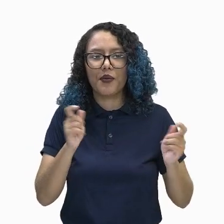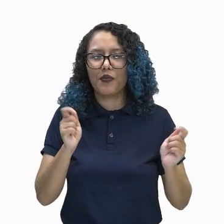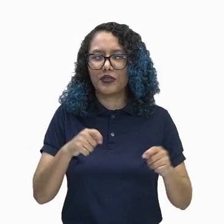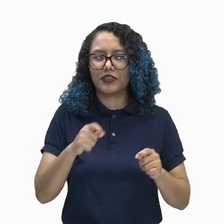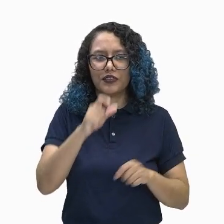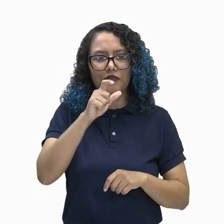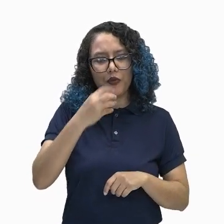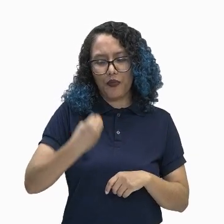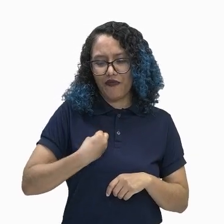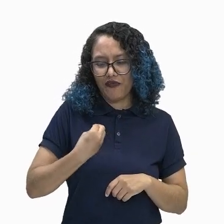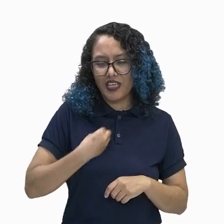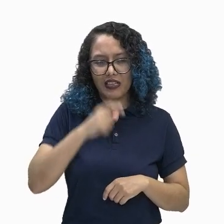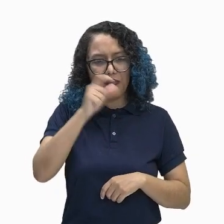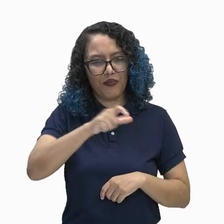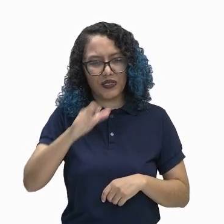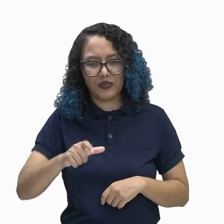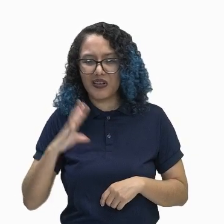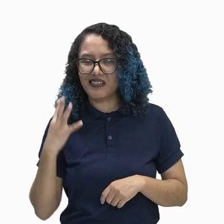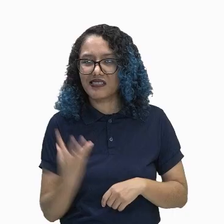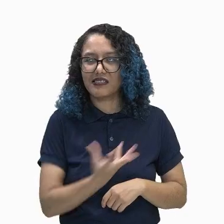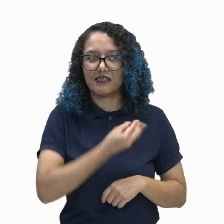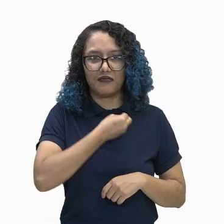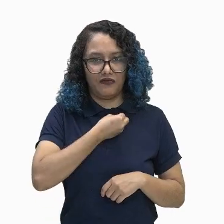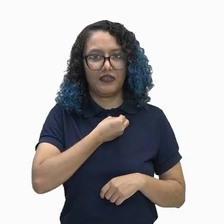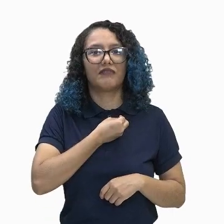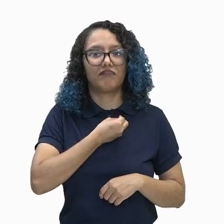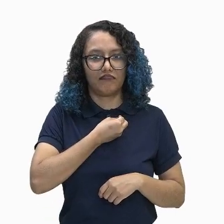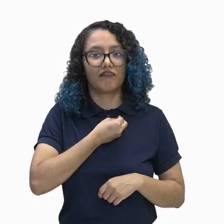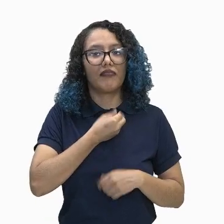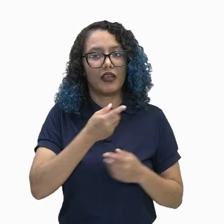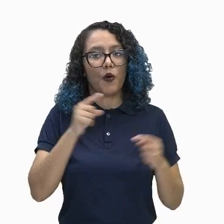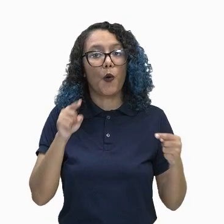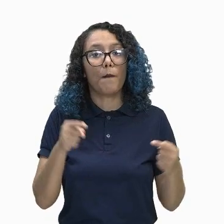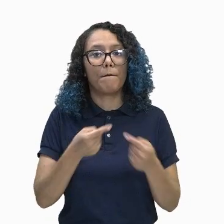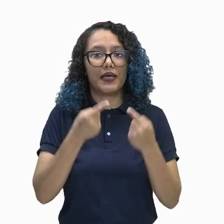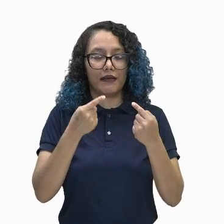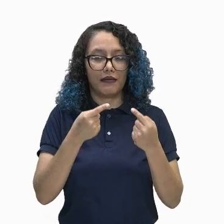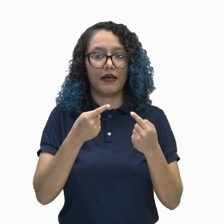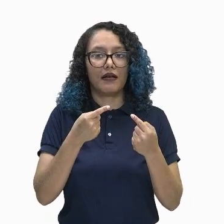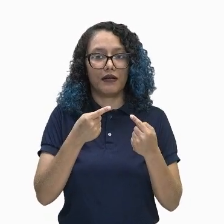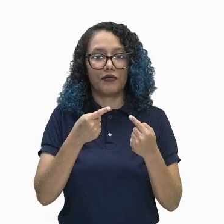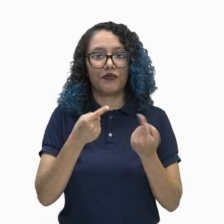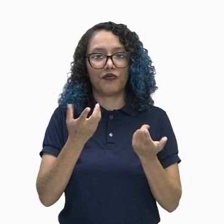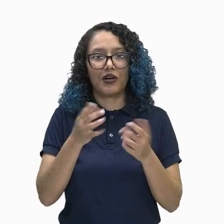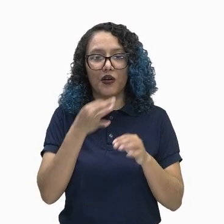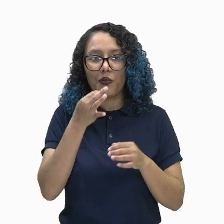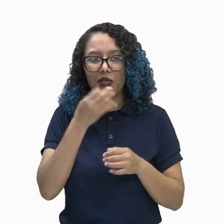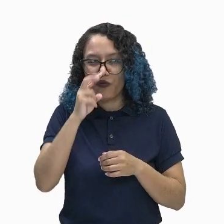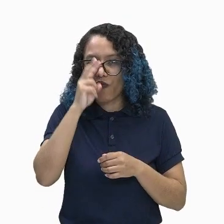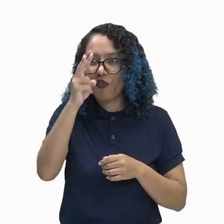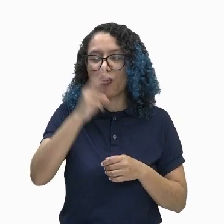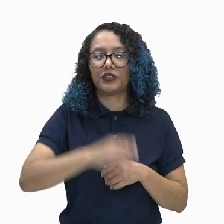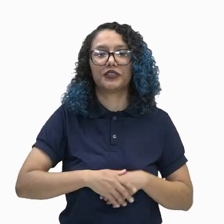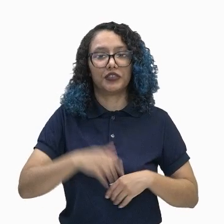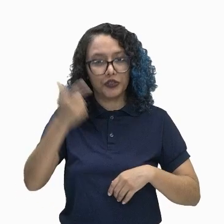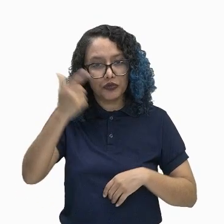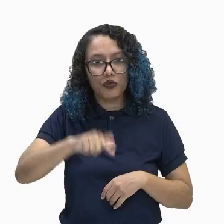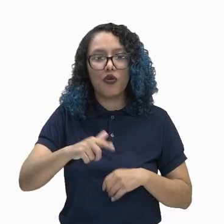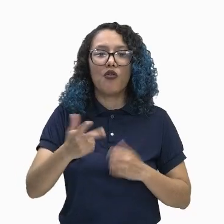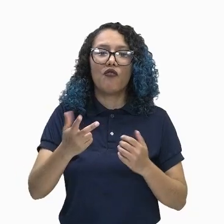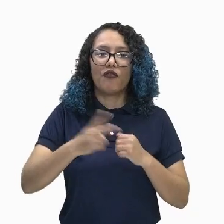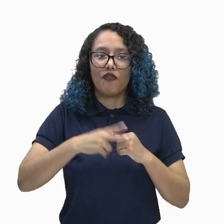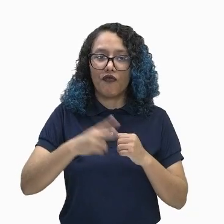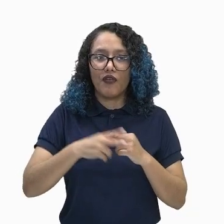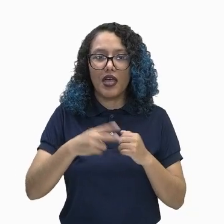muitas vidas. Então, percebo que esse é um argumento muito forte. E, mais uma vez, temos os verbos no modo imperativo aqui, convidando a ação.